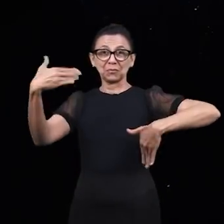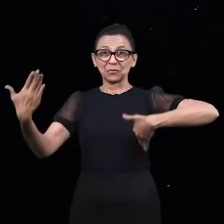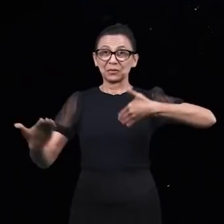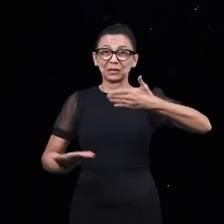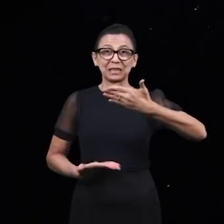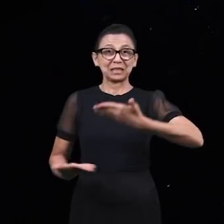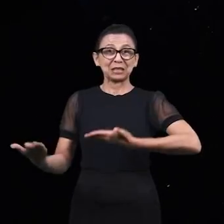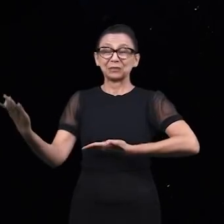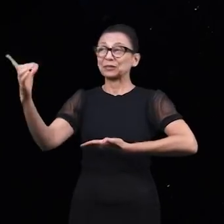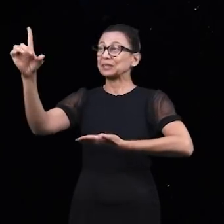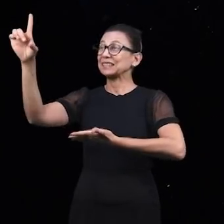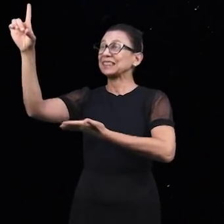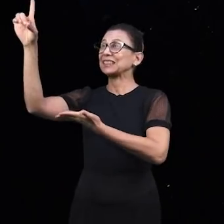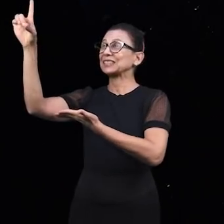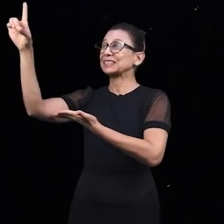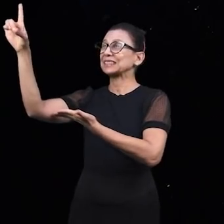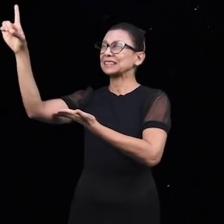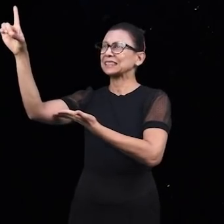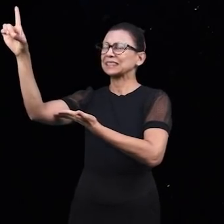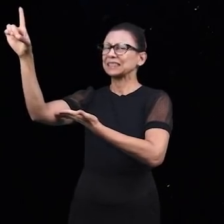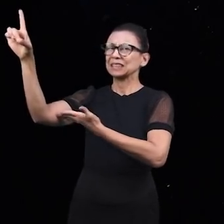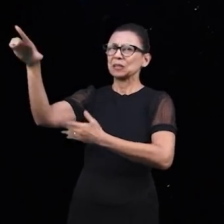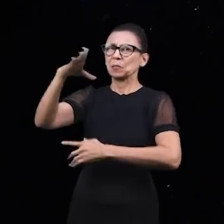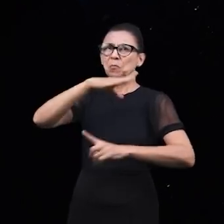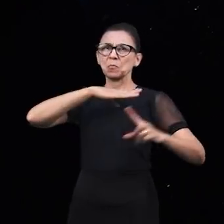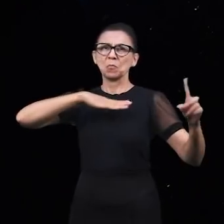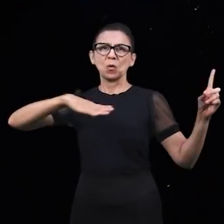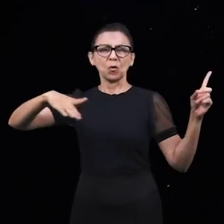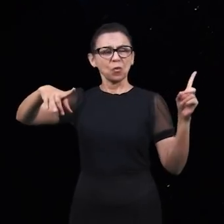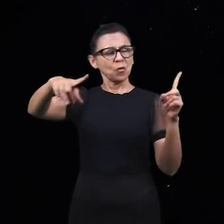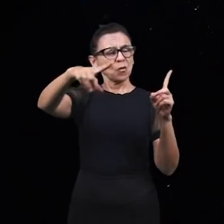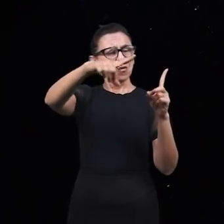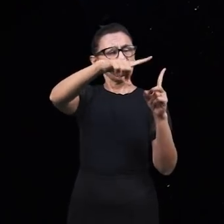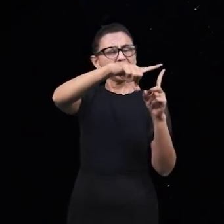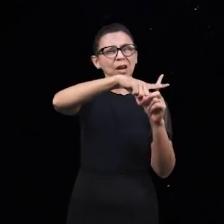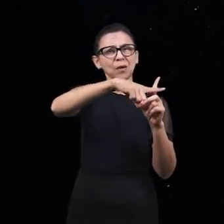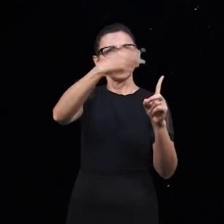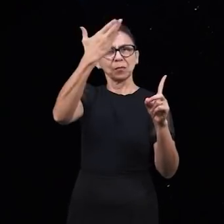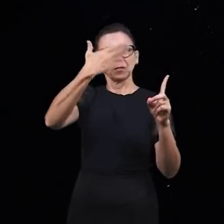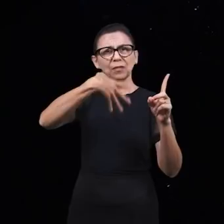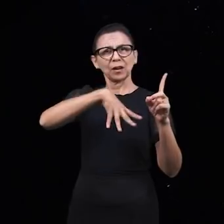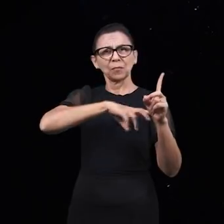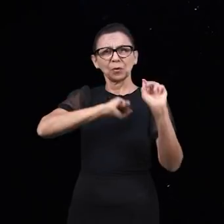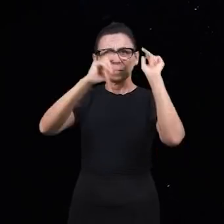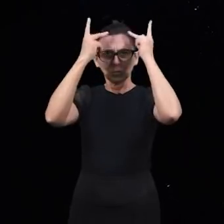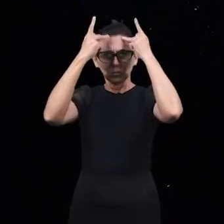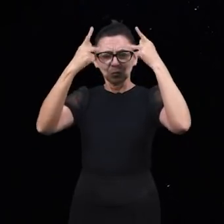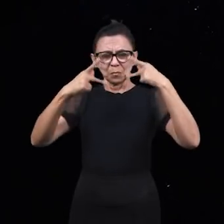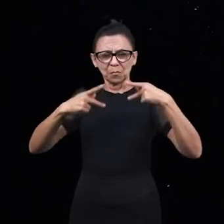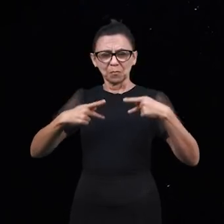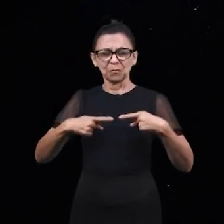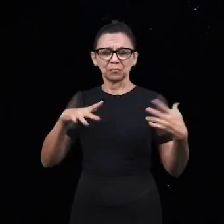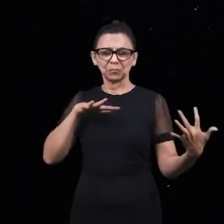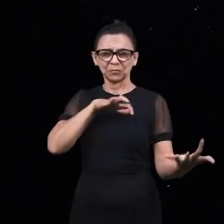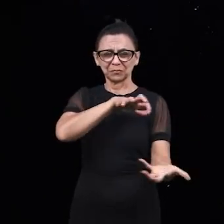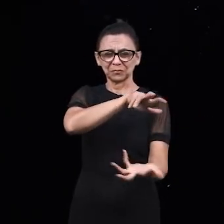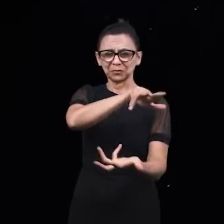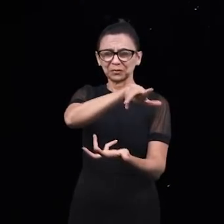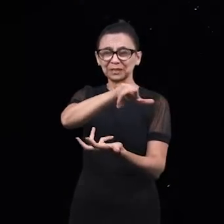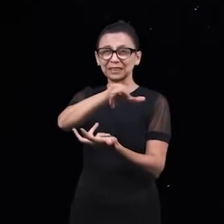Eu sirvo um Deus que amou o mundo inteiro.